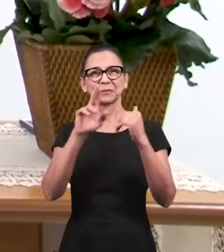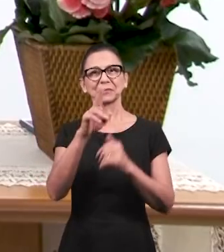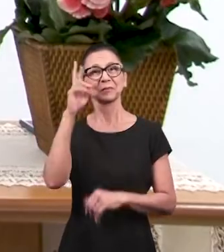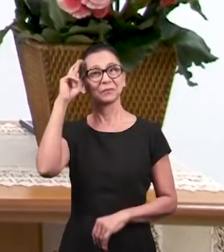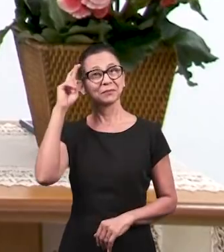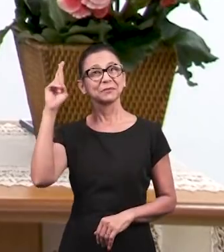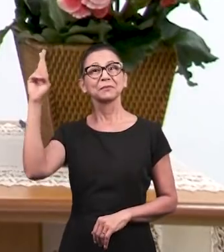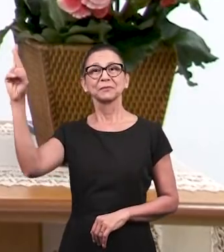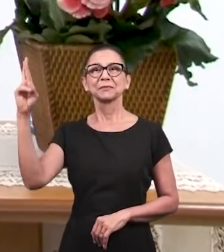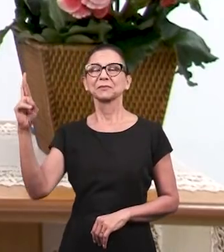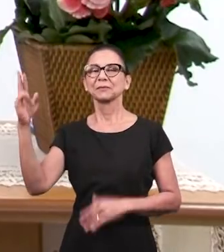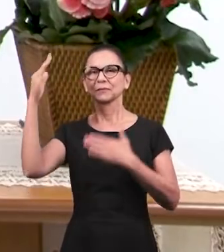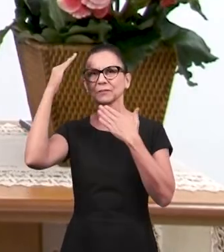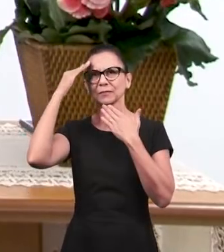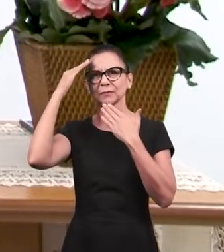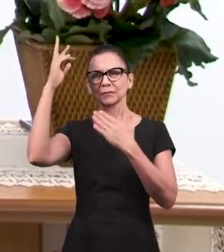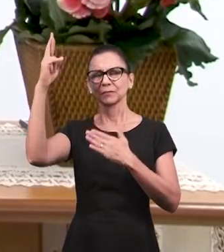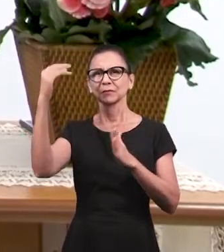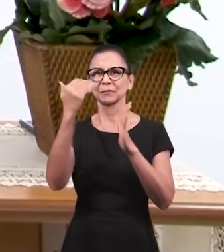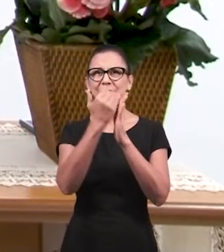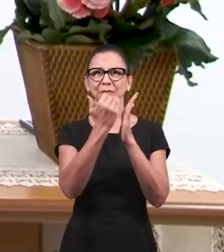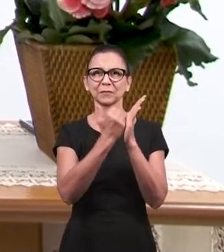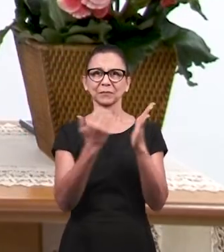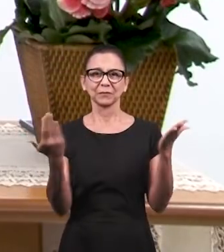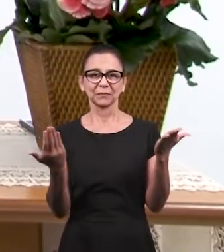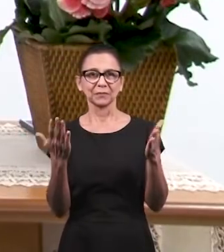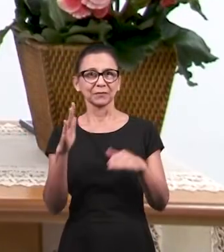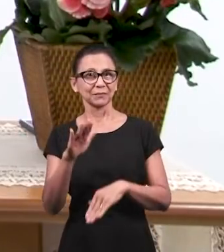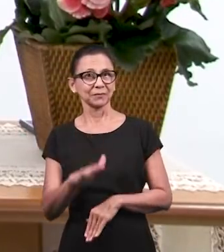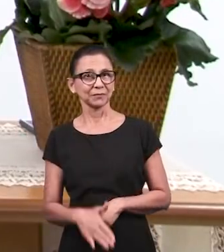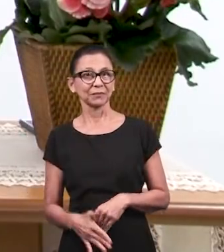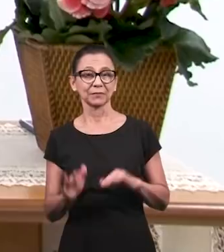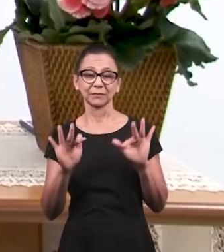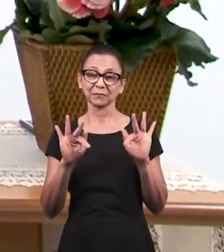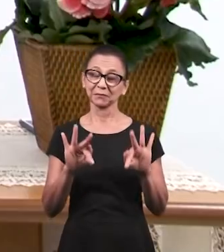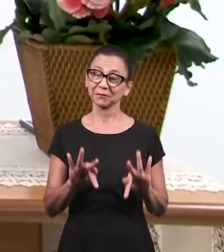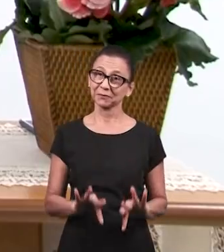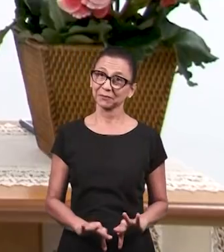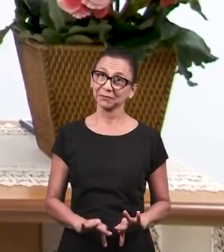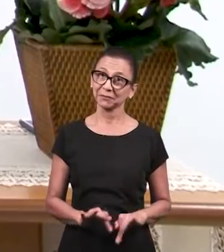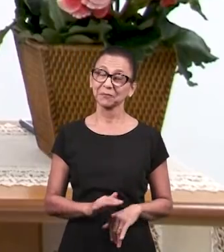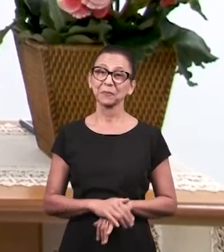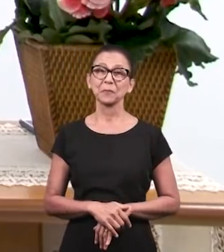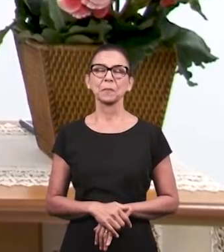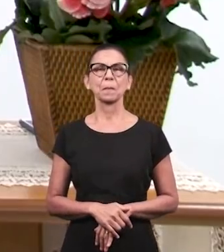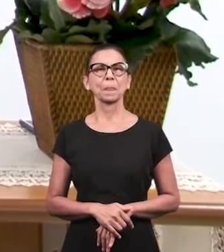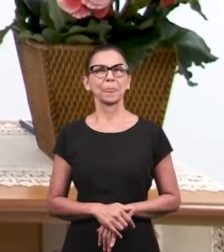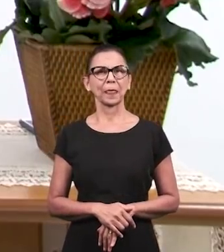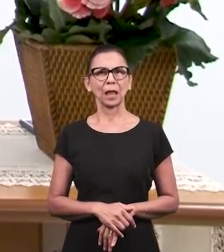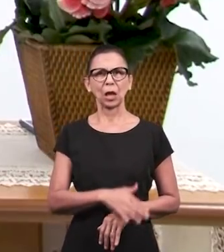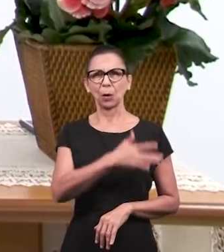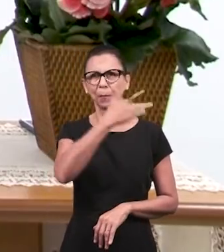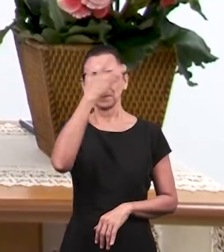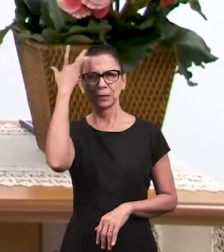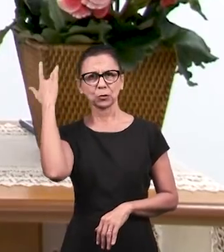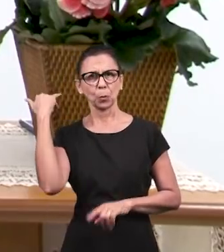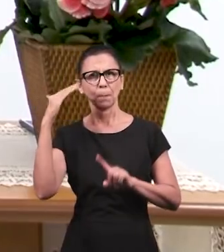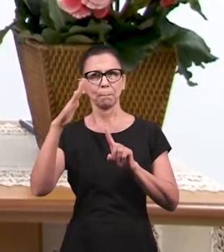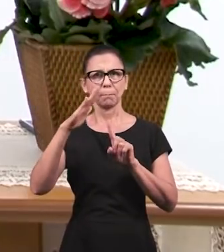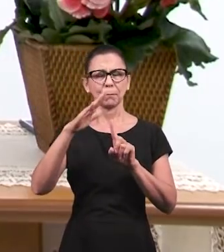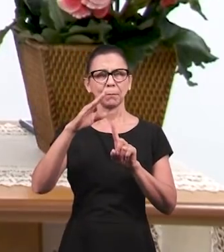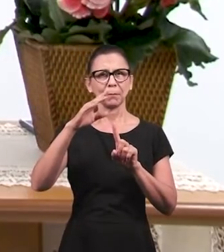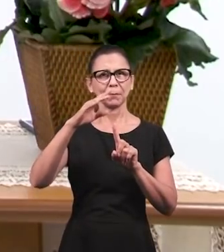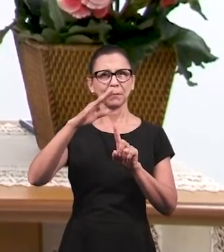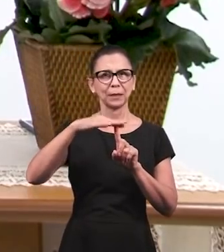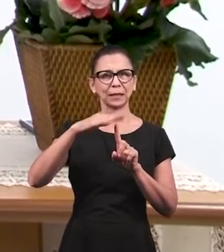Louvado seja o nome do Senhor. Glorificamos ao Senhor pelo programa desta tarde. Estamos chegando ao final. Tivemos a participação de irmãos do